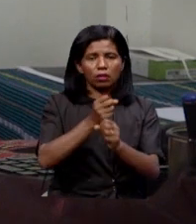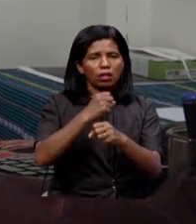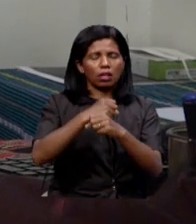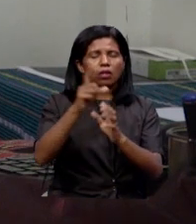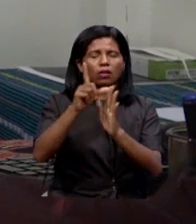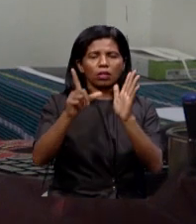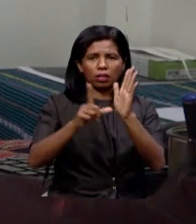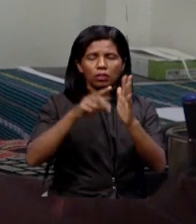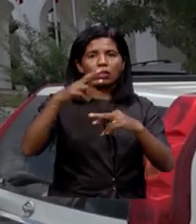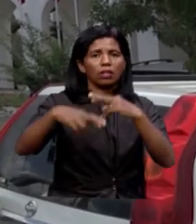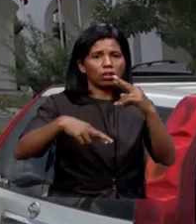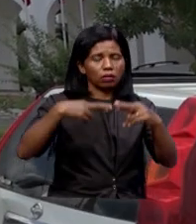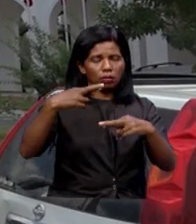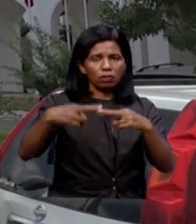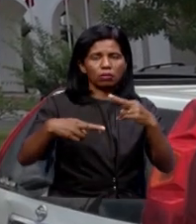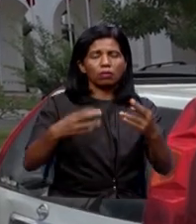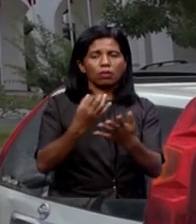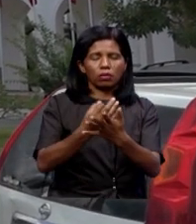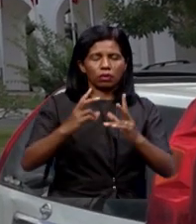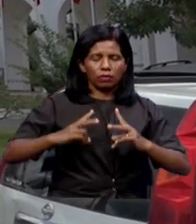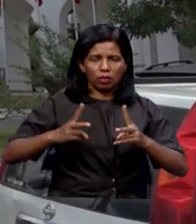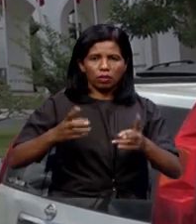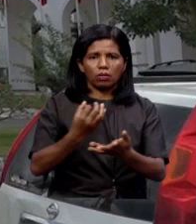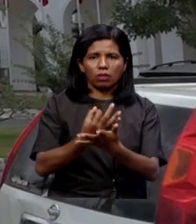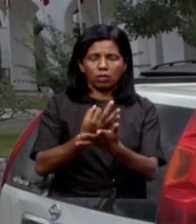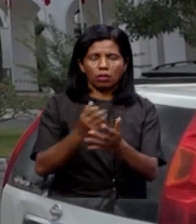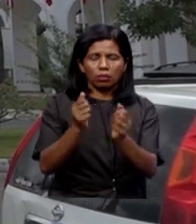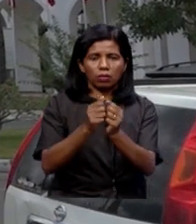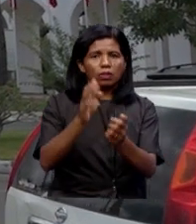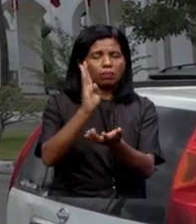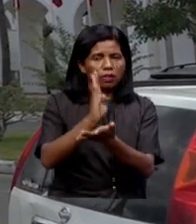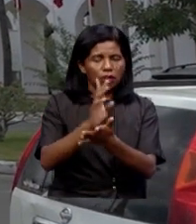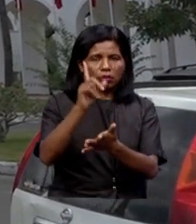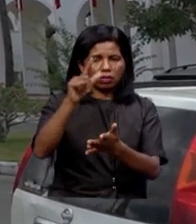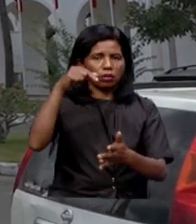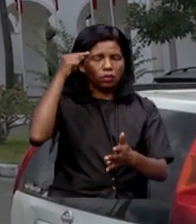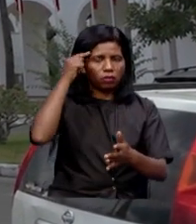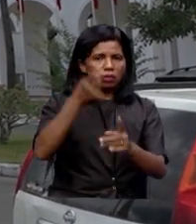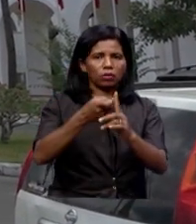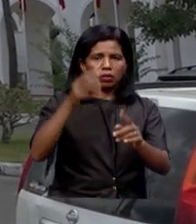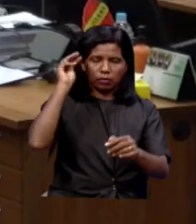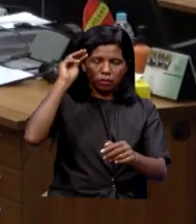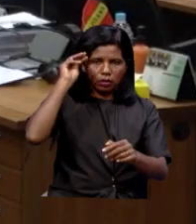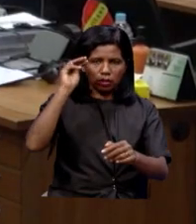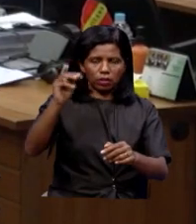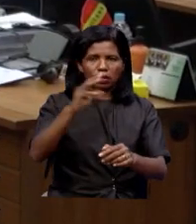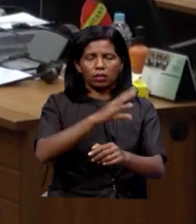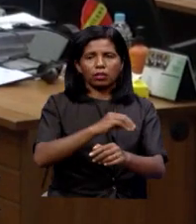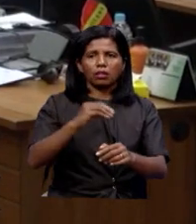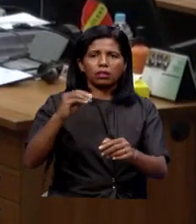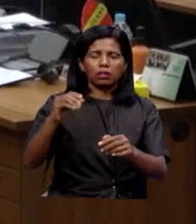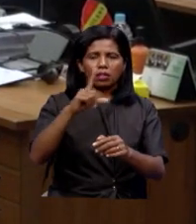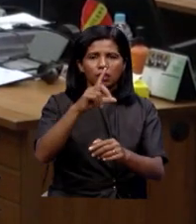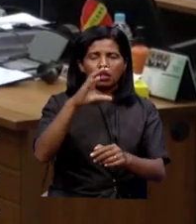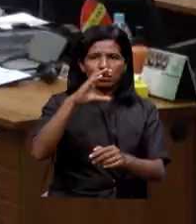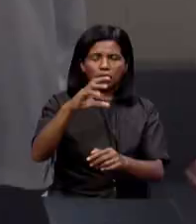tu regula fundo veterano, o montante dólar americano bilhão ida, nebe governo e o seu Ministério Assunto Combatente e Libertação